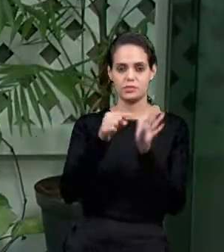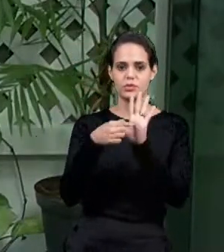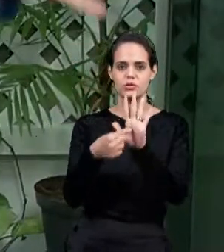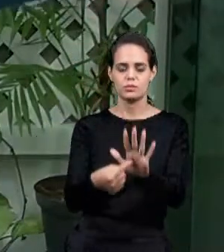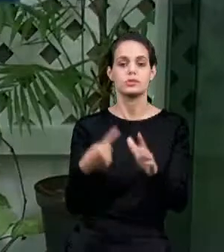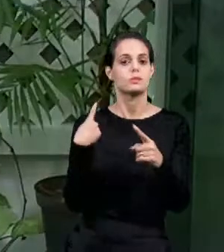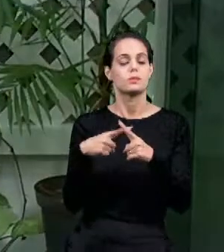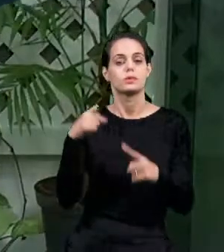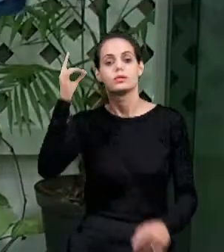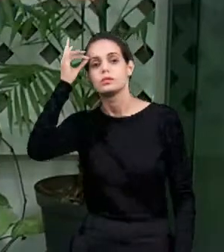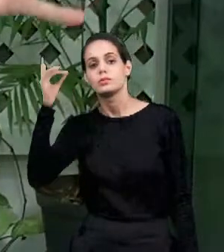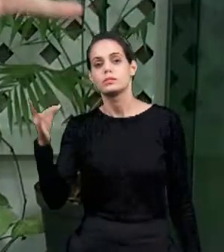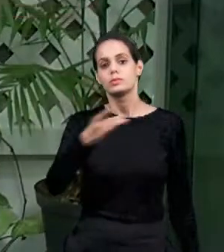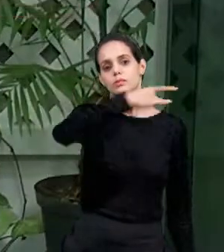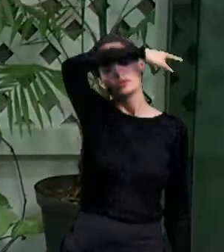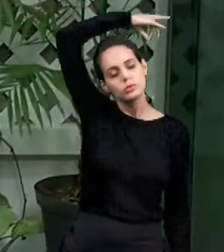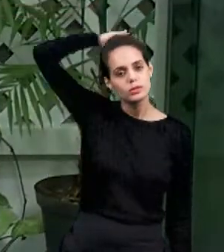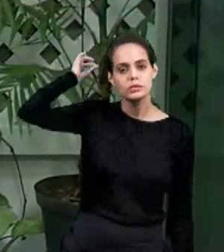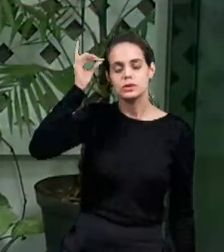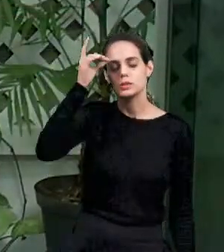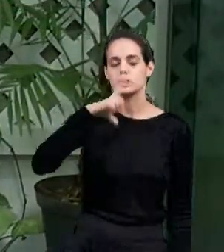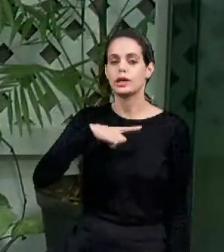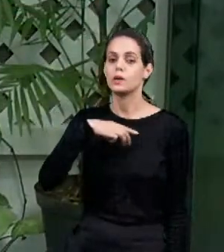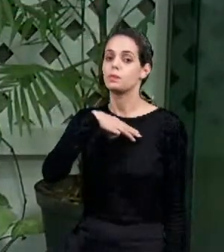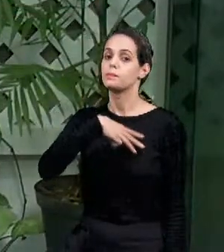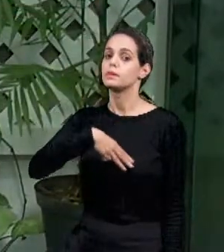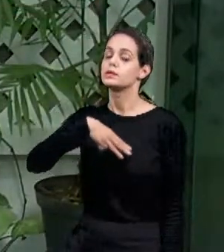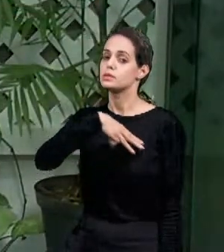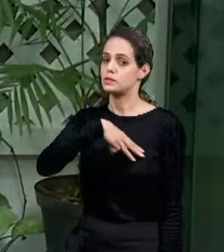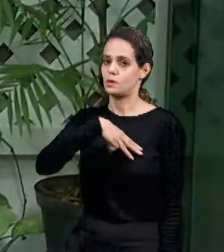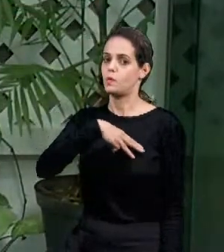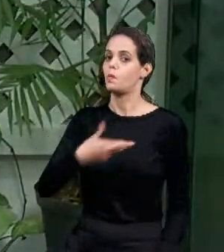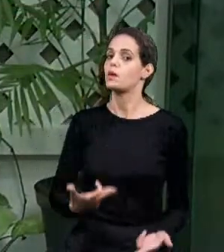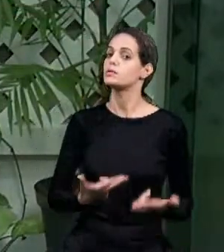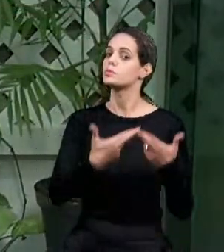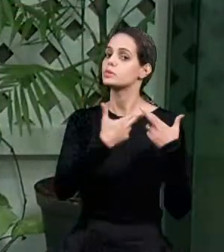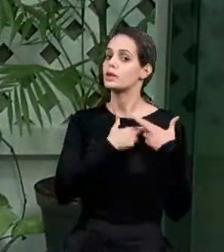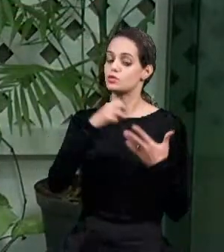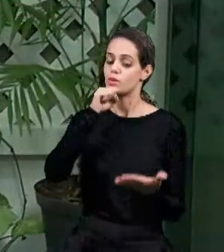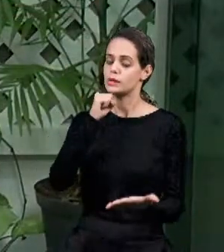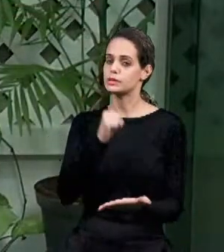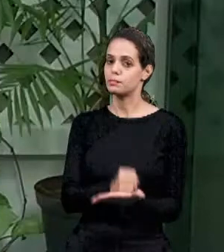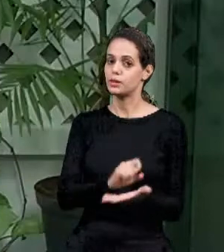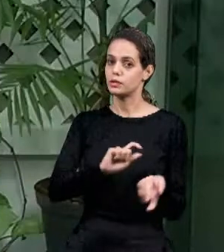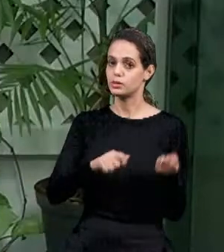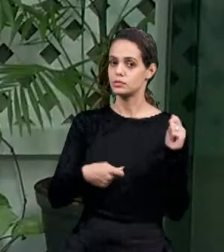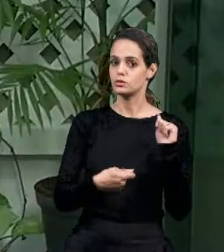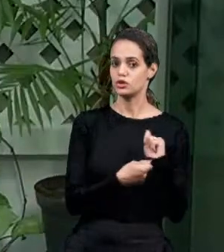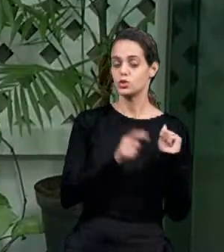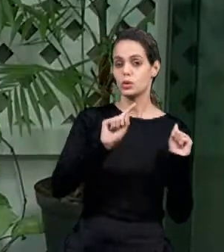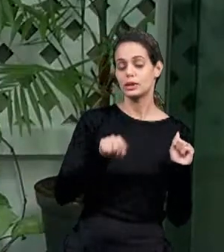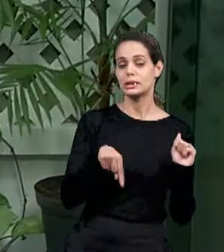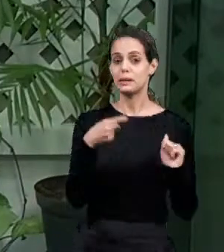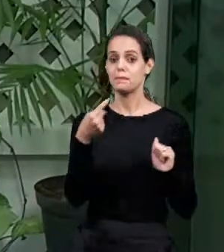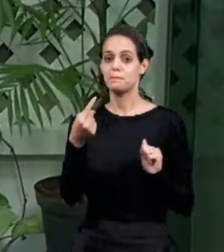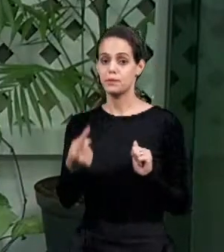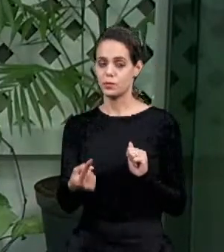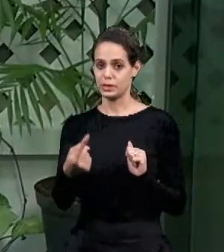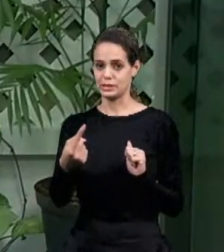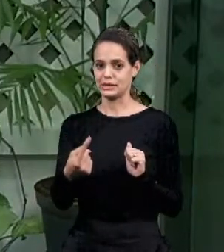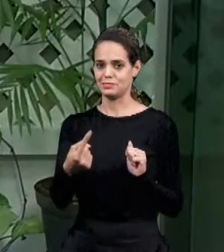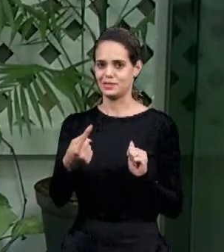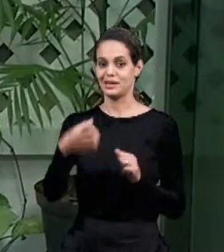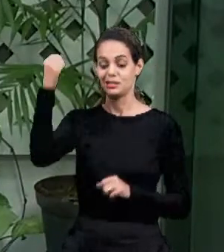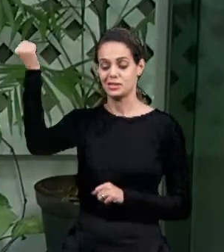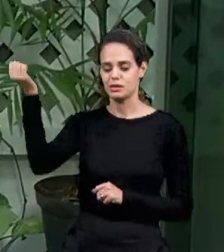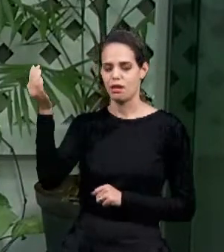sua missão no Velho Testamento, ele está oculto. Depois ele se revela em Jesus, ali